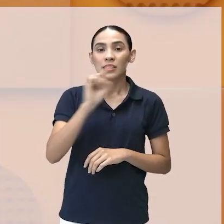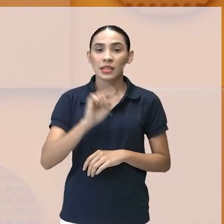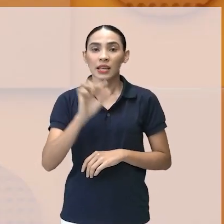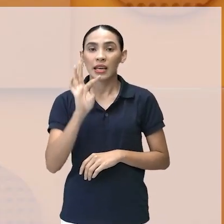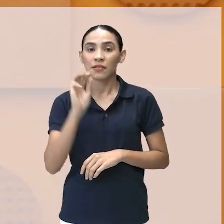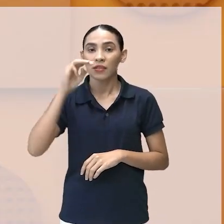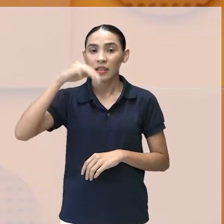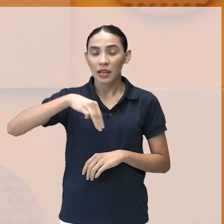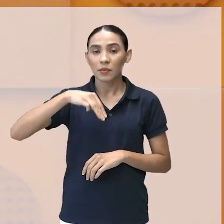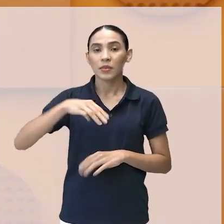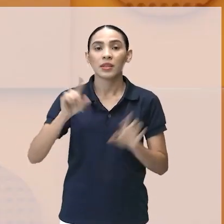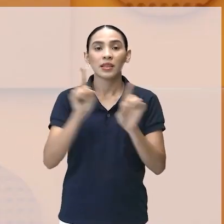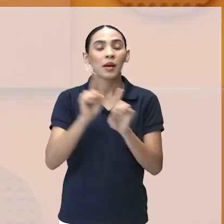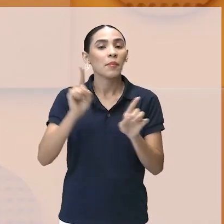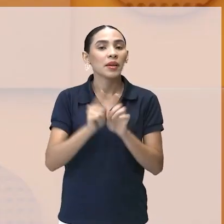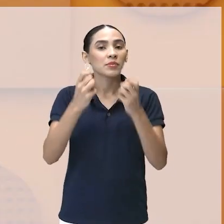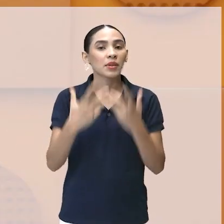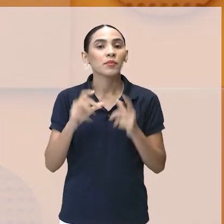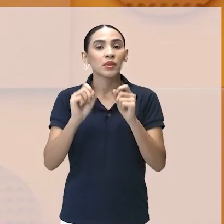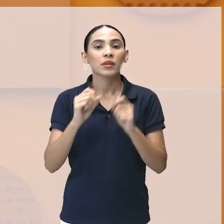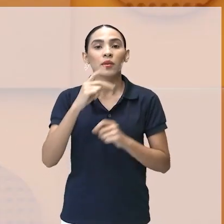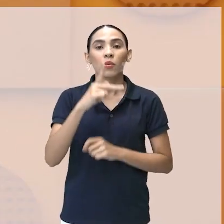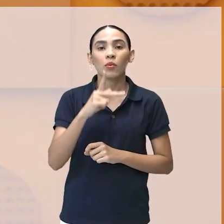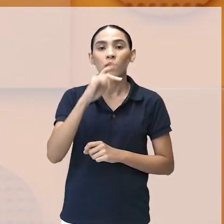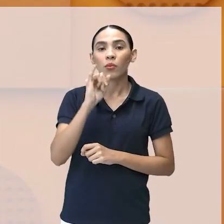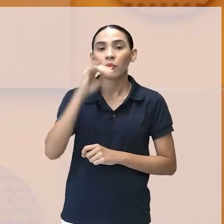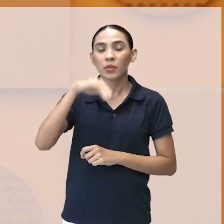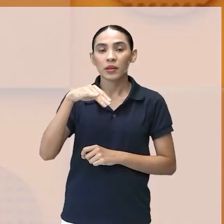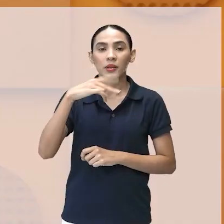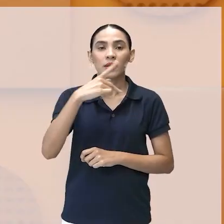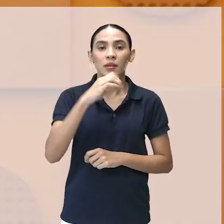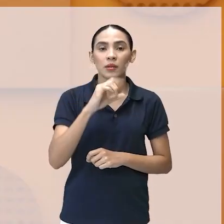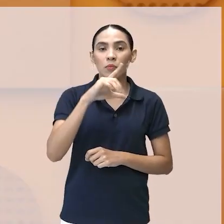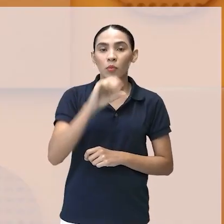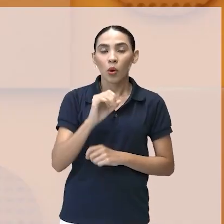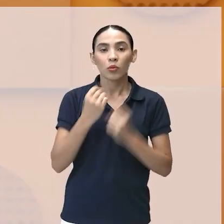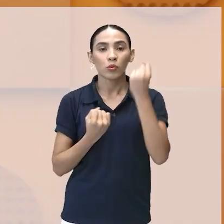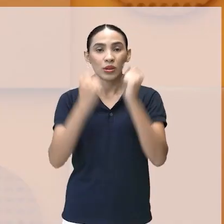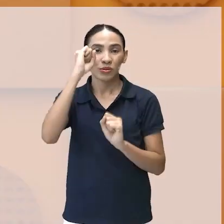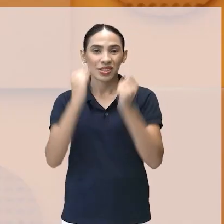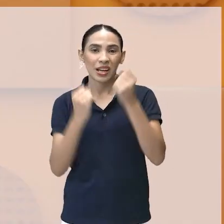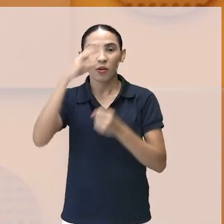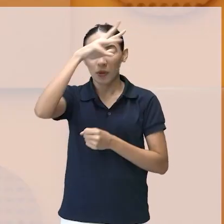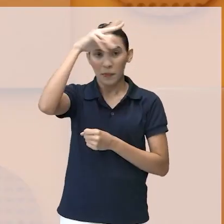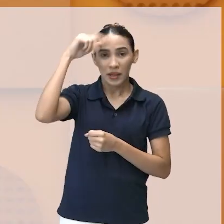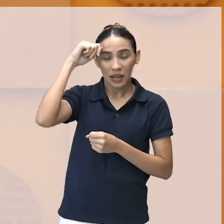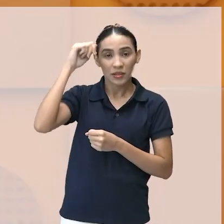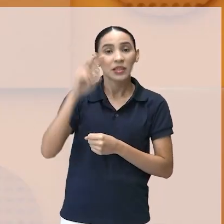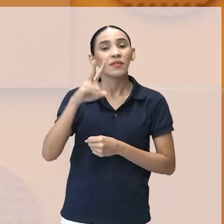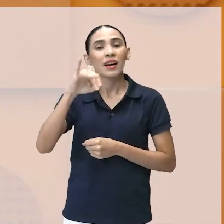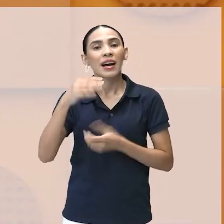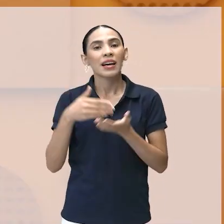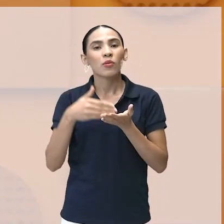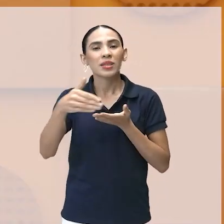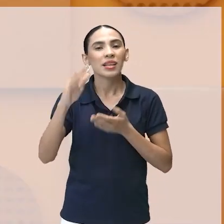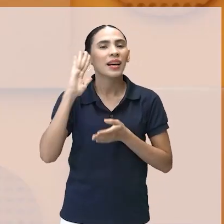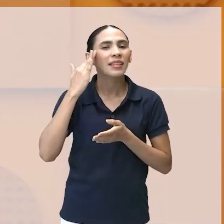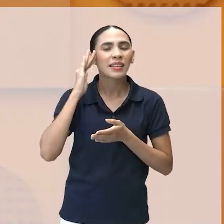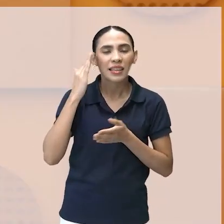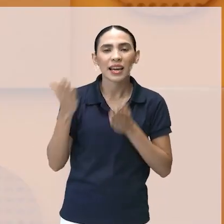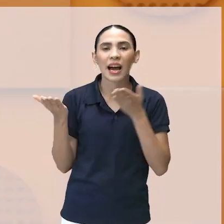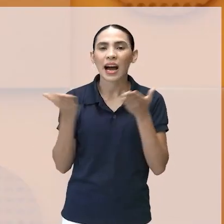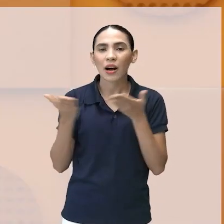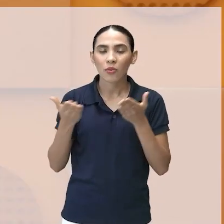de Manaus e falamos também sobre o PIM, sobre o Polo Industrial de Manaus. E a gente vai entender um pouco, a partir desse momento, né,